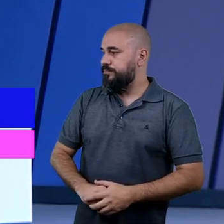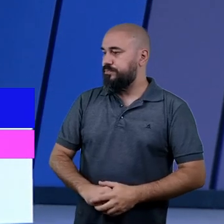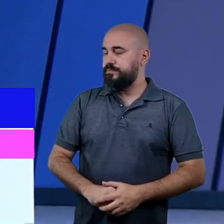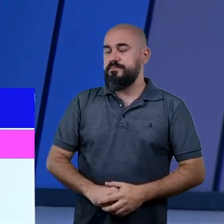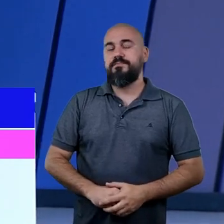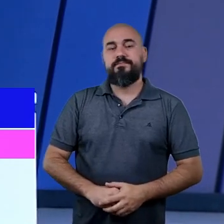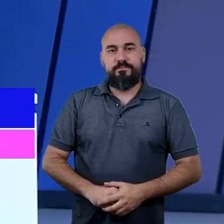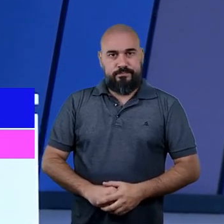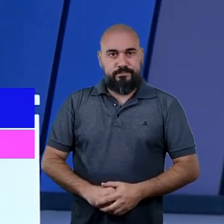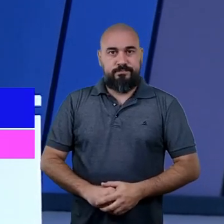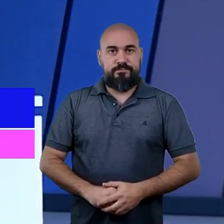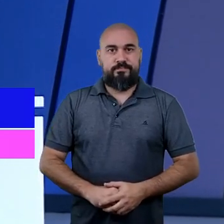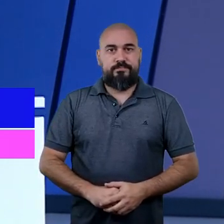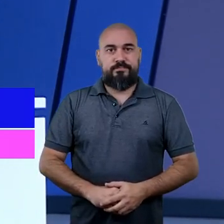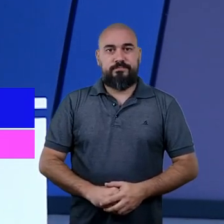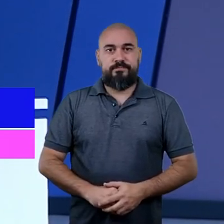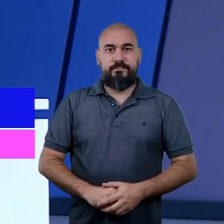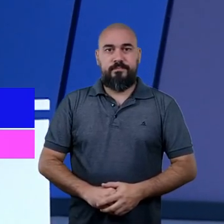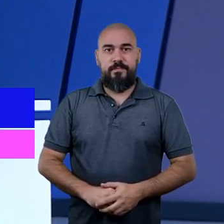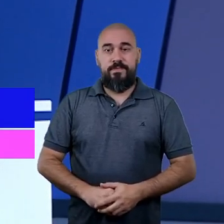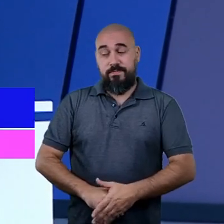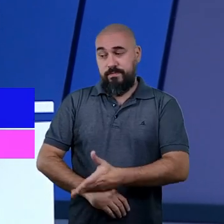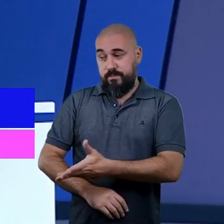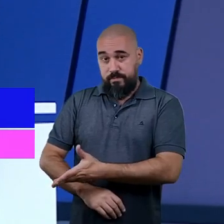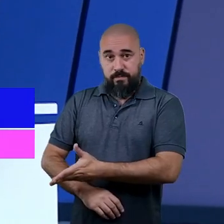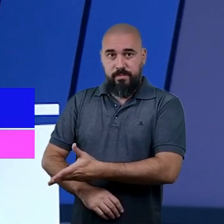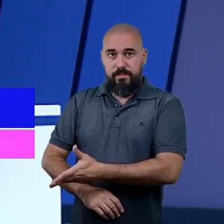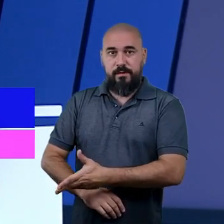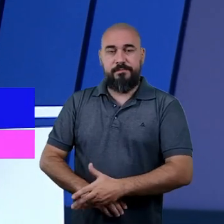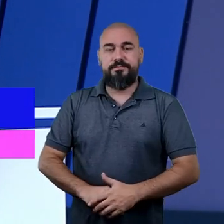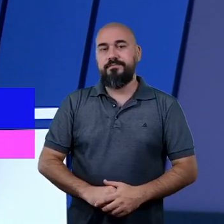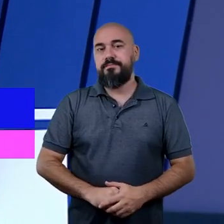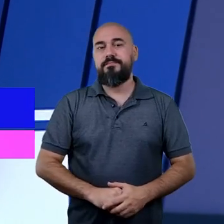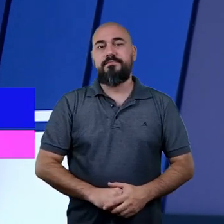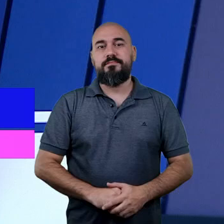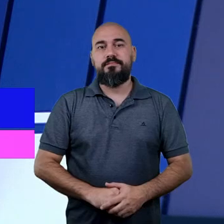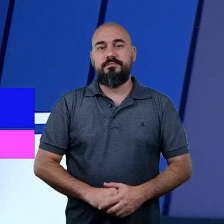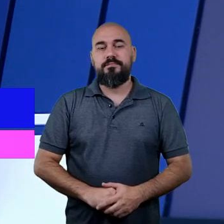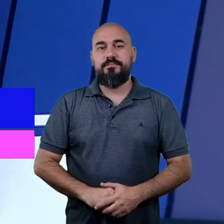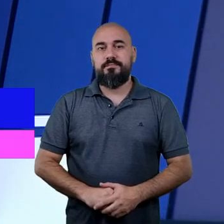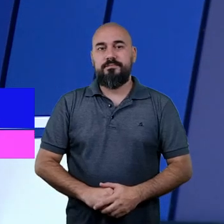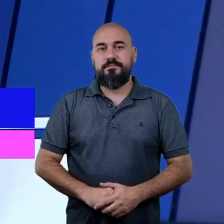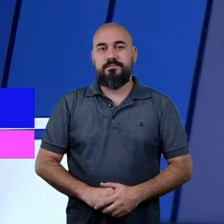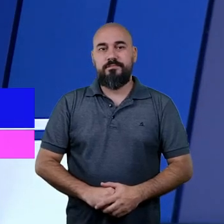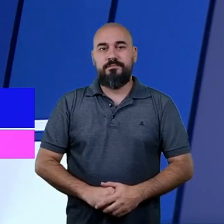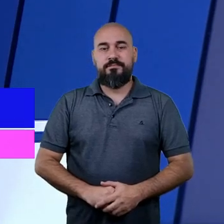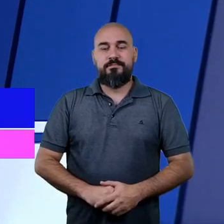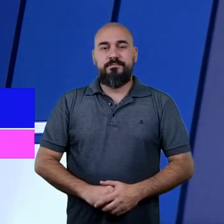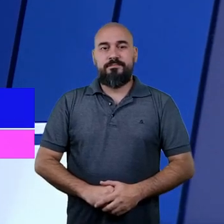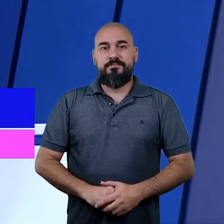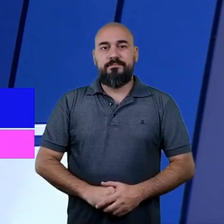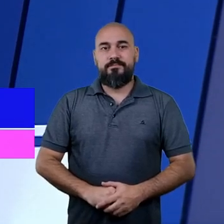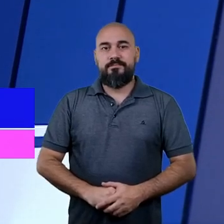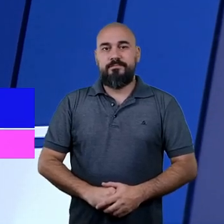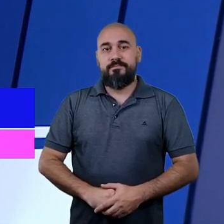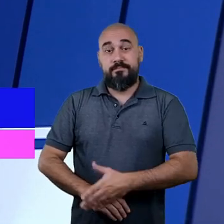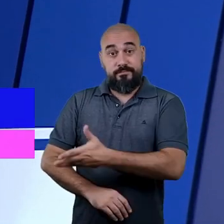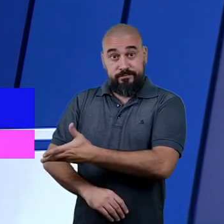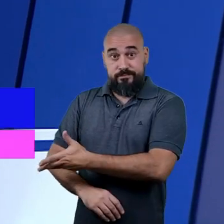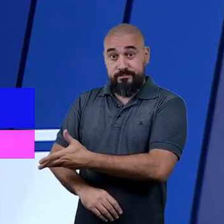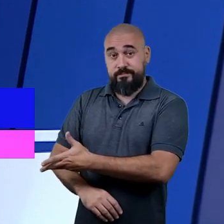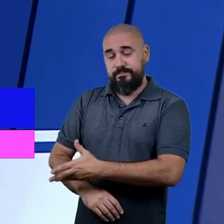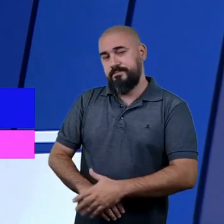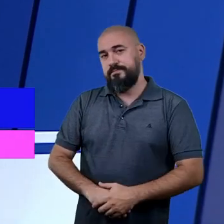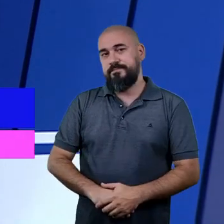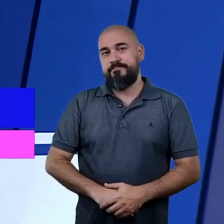novotempo.com/escola bíblica. novotempo.com/escola bíblica, está aparecendo aqui embaixo na tela agora a informação que eu acabei